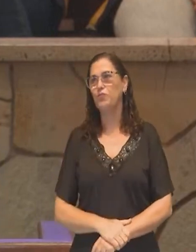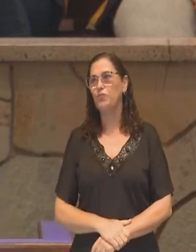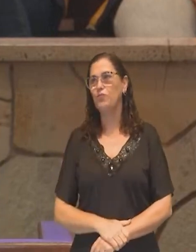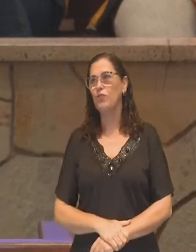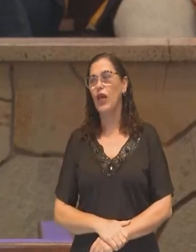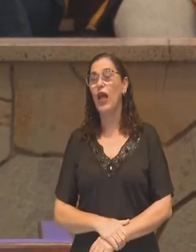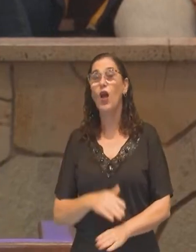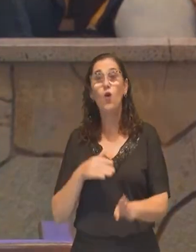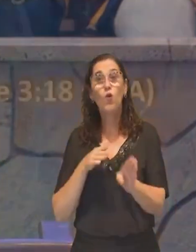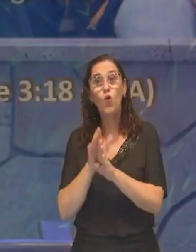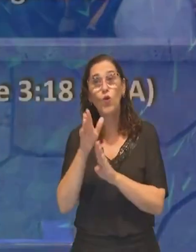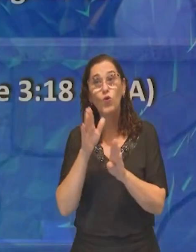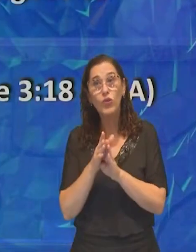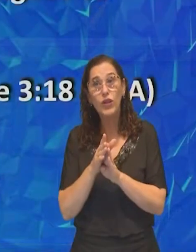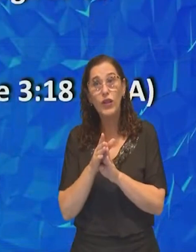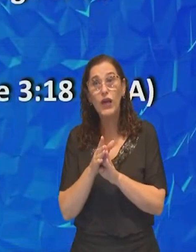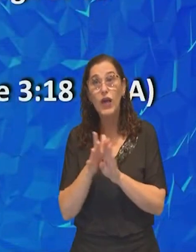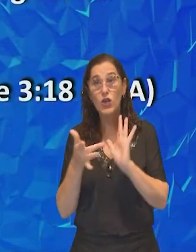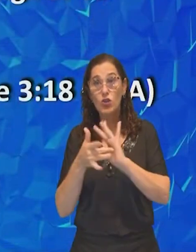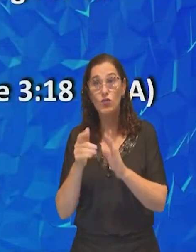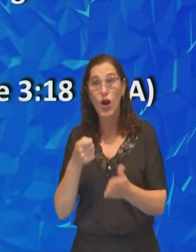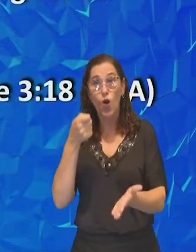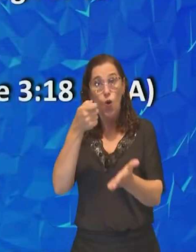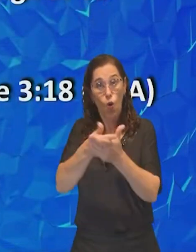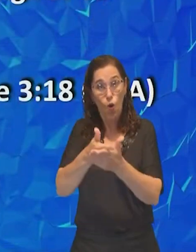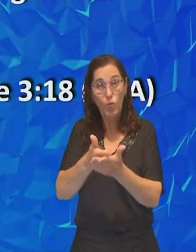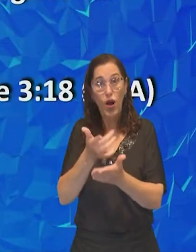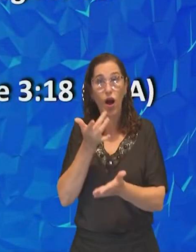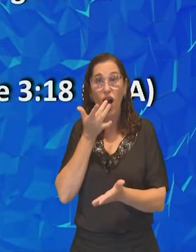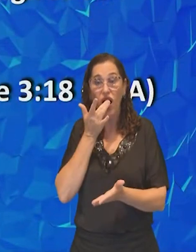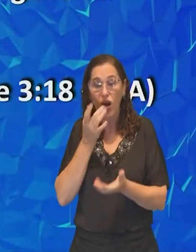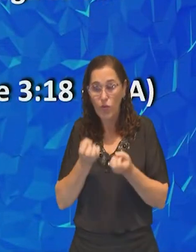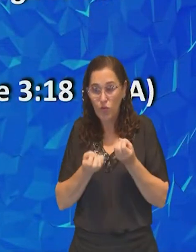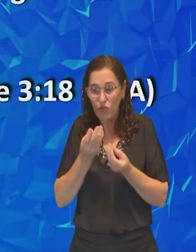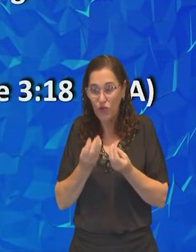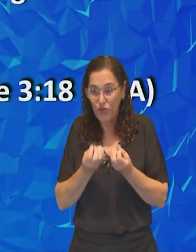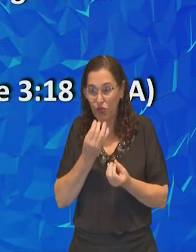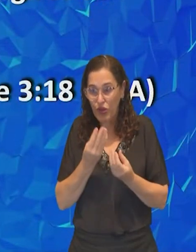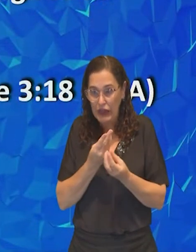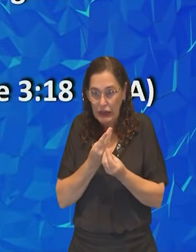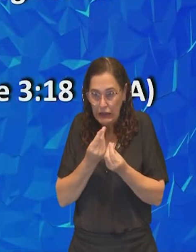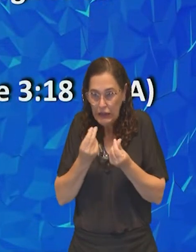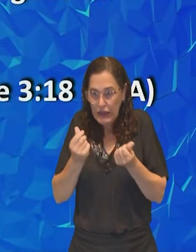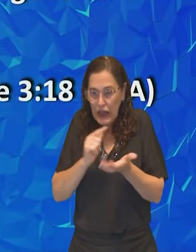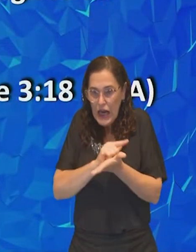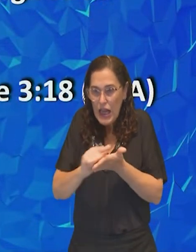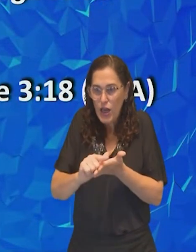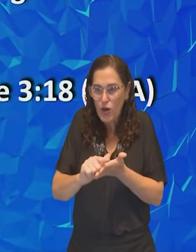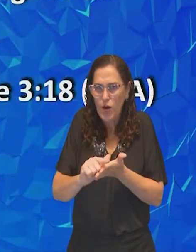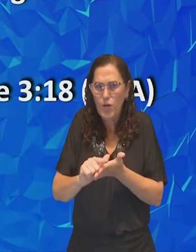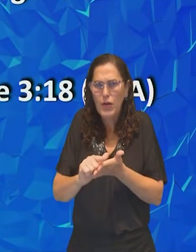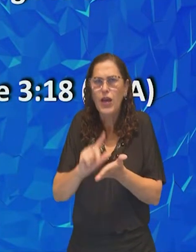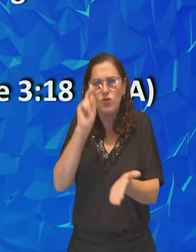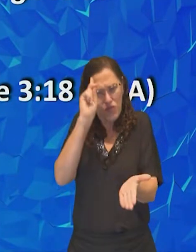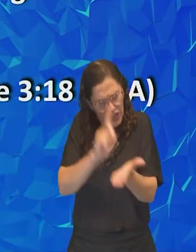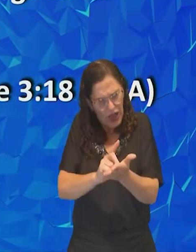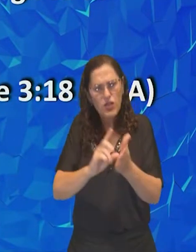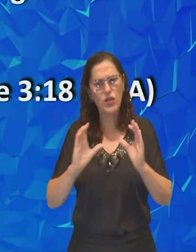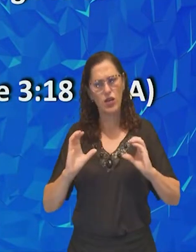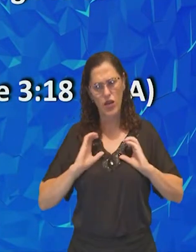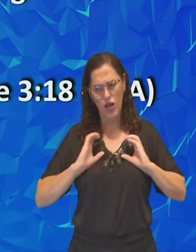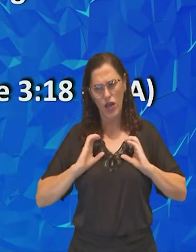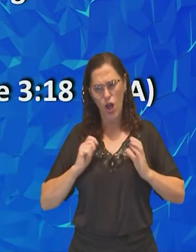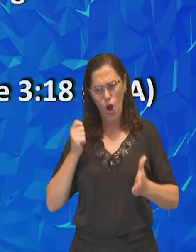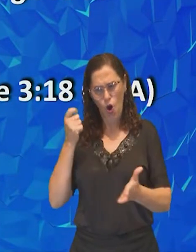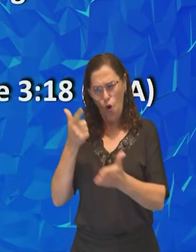Aconselho que você compre de mim ouro refinado pelo fogo, para que você seja de fato rico.